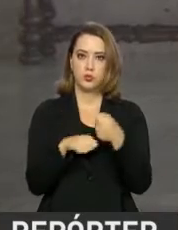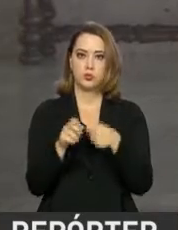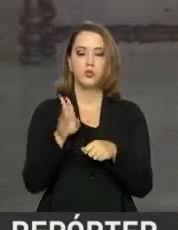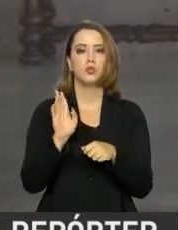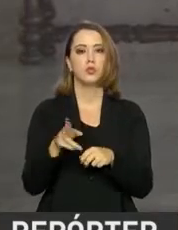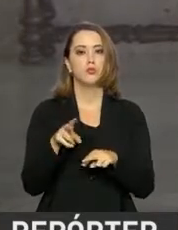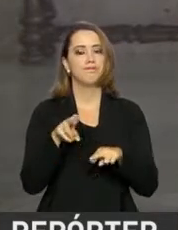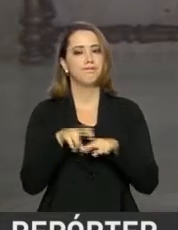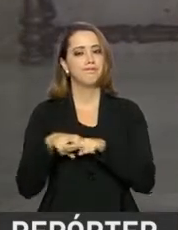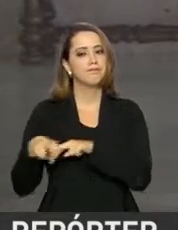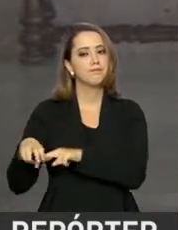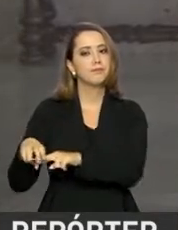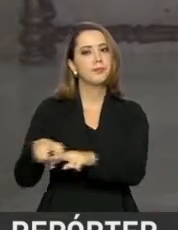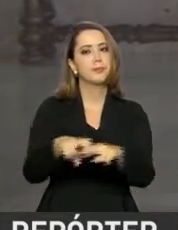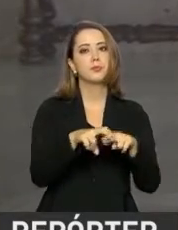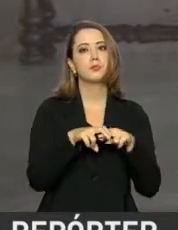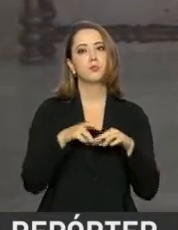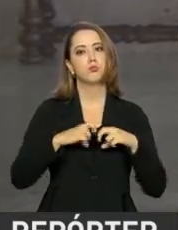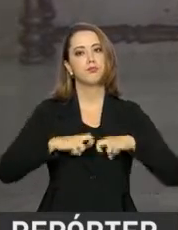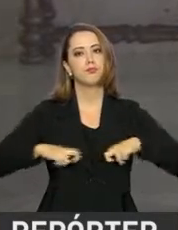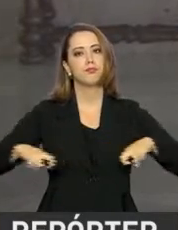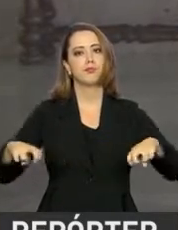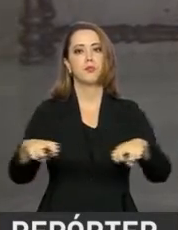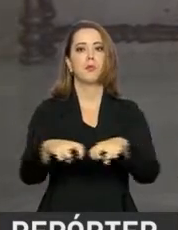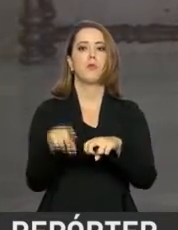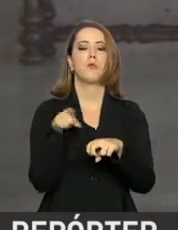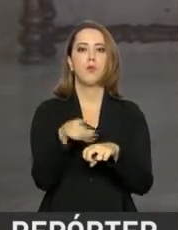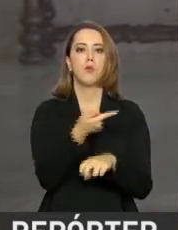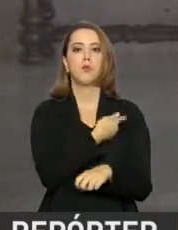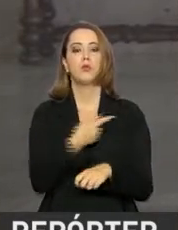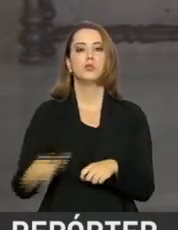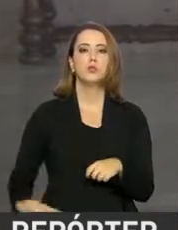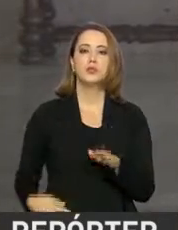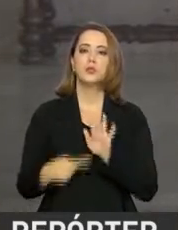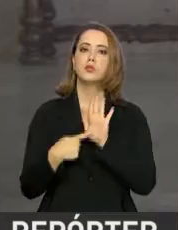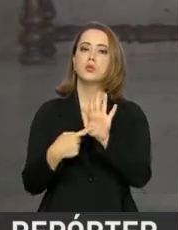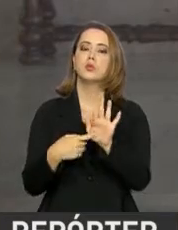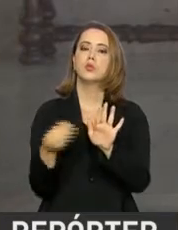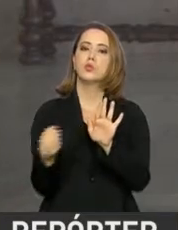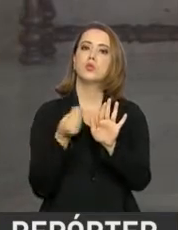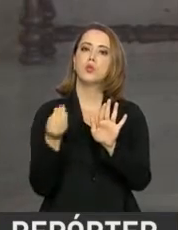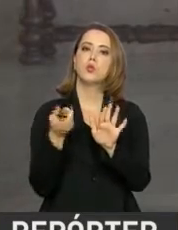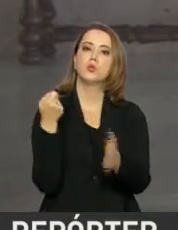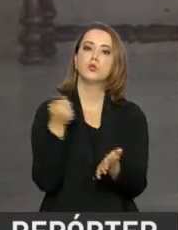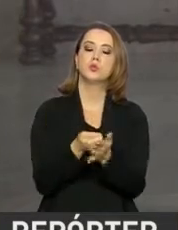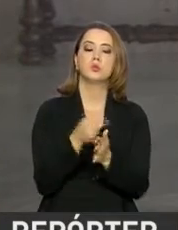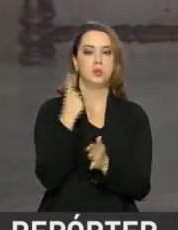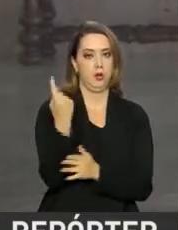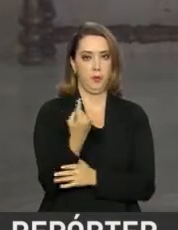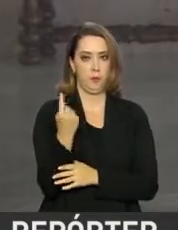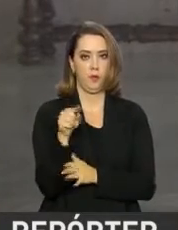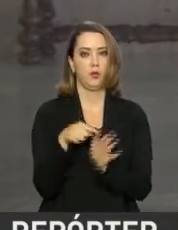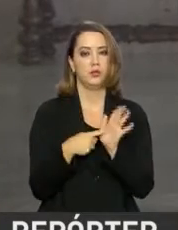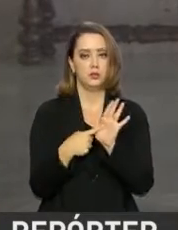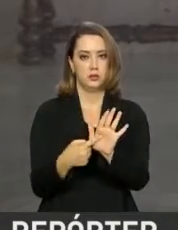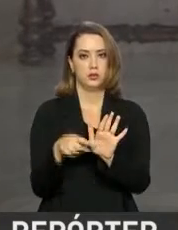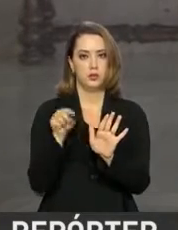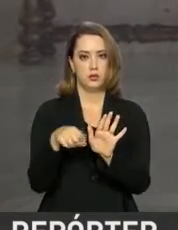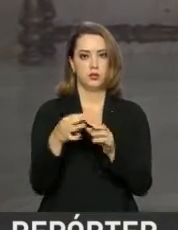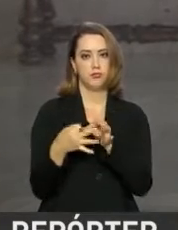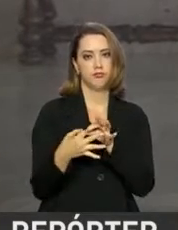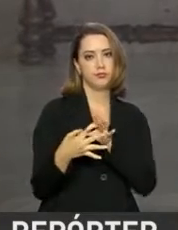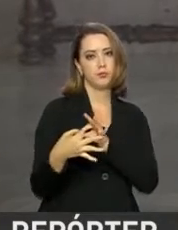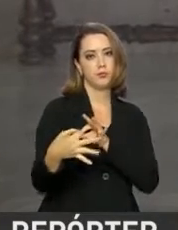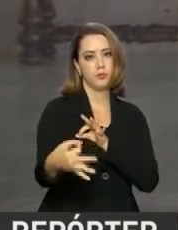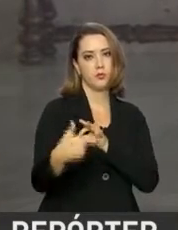sentando à mesa de discussão com os governadores e apresentando propostas. Uma delas é que estabelece um alongamento